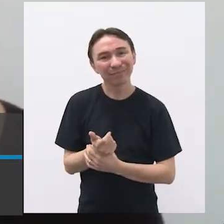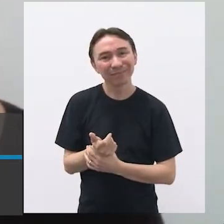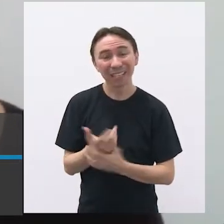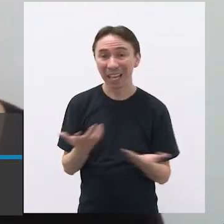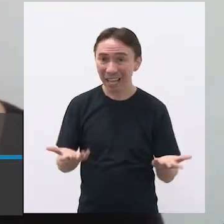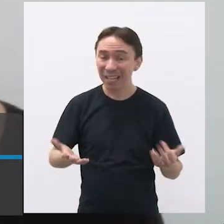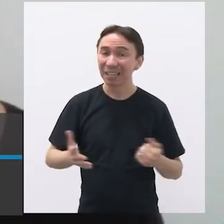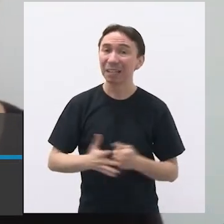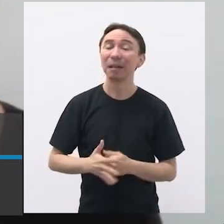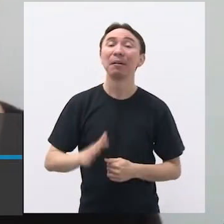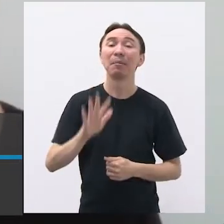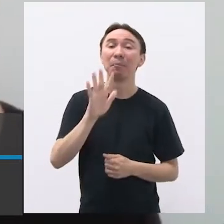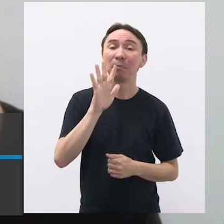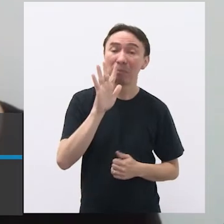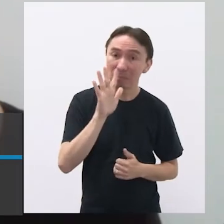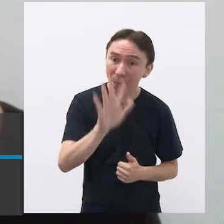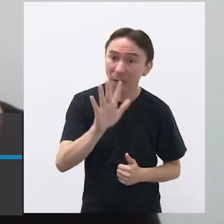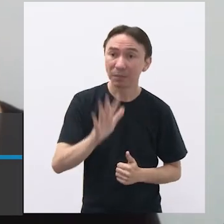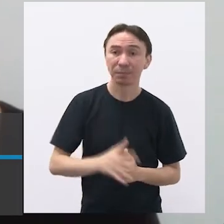aí